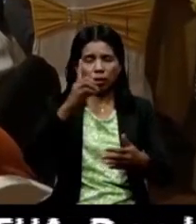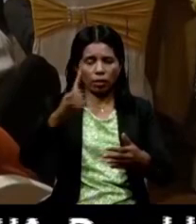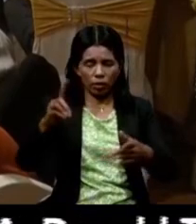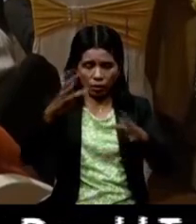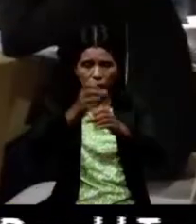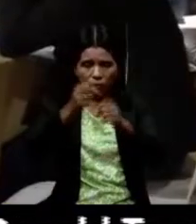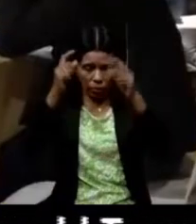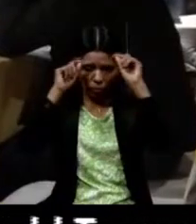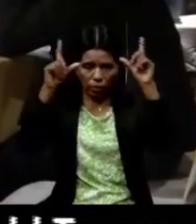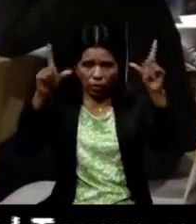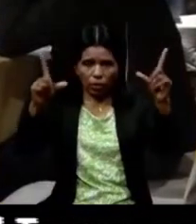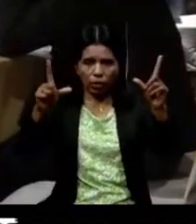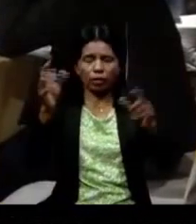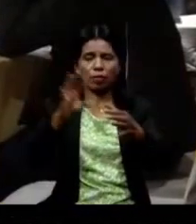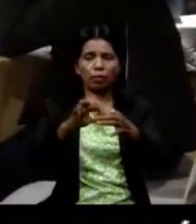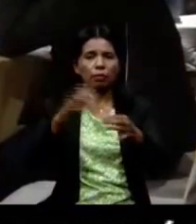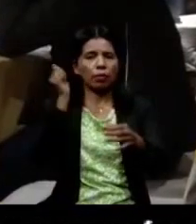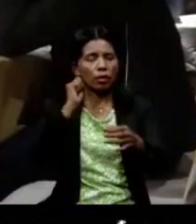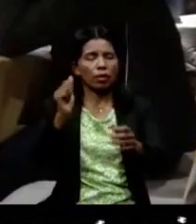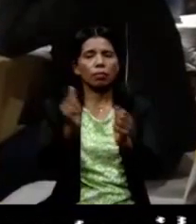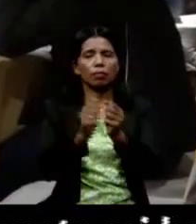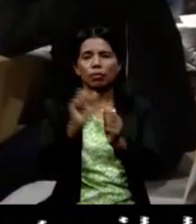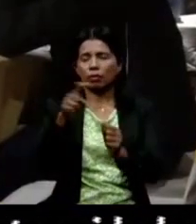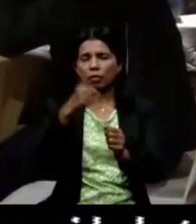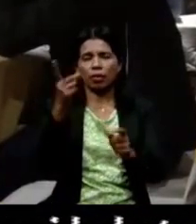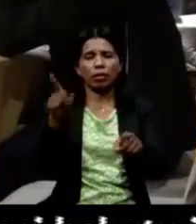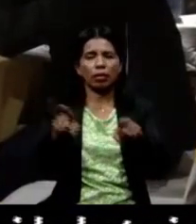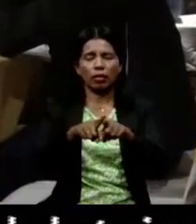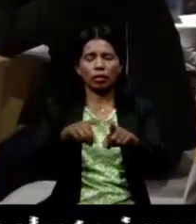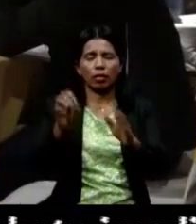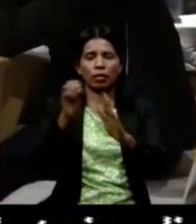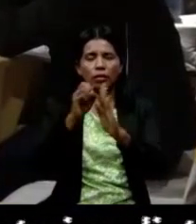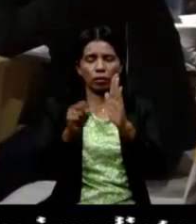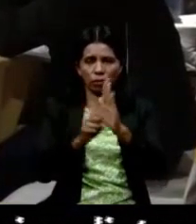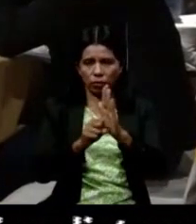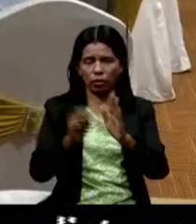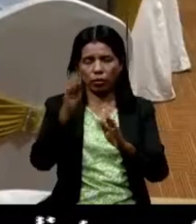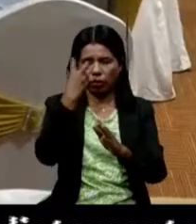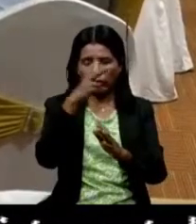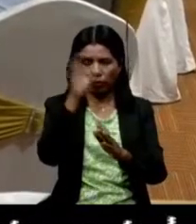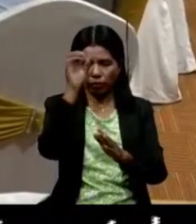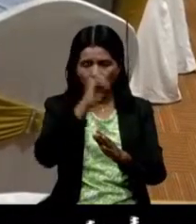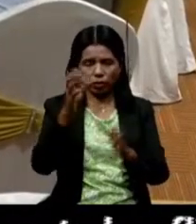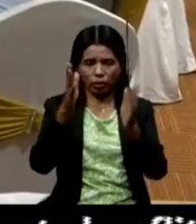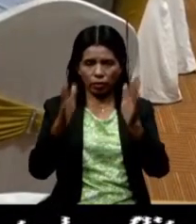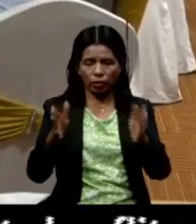sai membro ASEAN badala sanulo singida no estatuto no dar observador no tuir plano Timor Leste sai sai membro